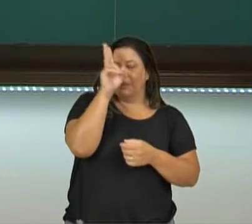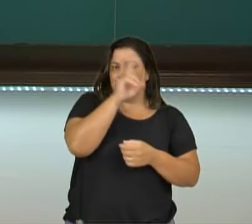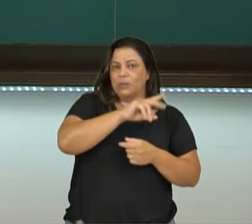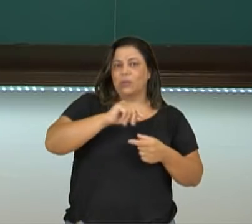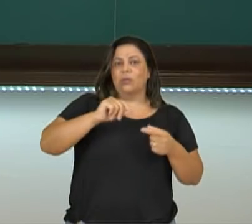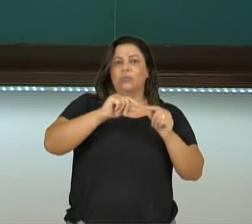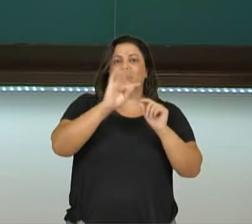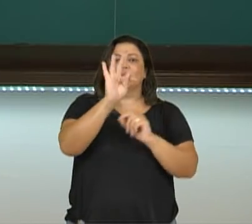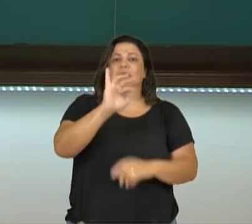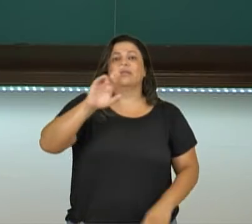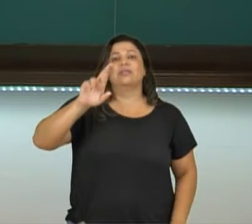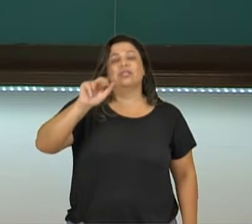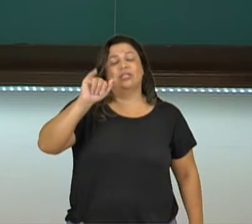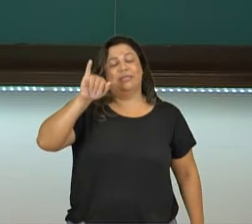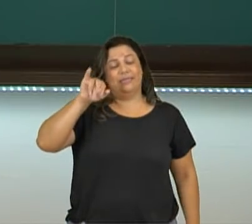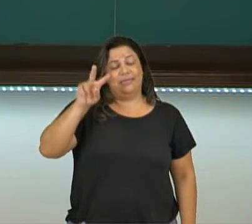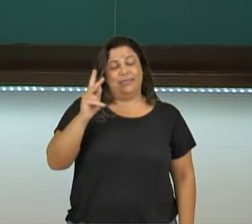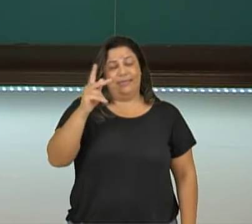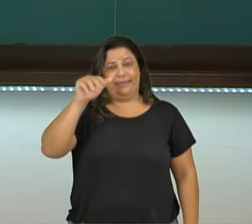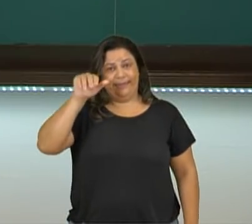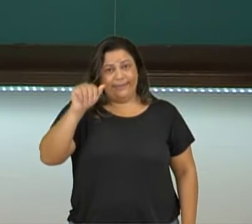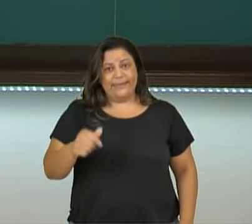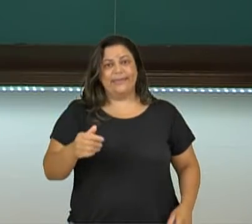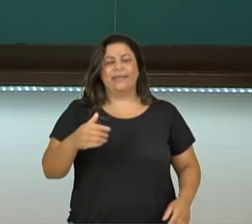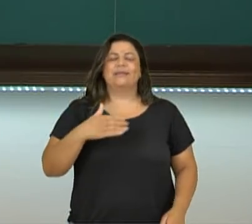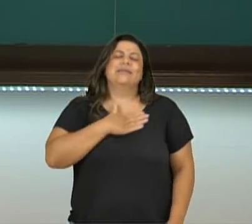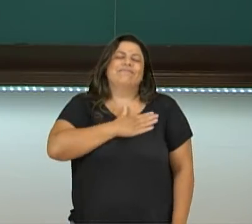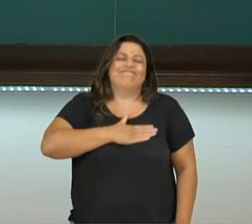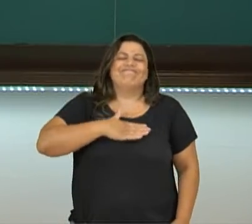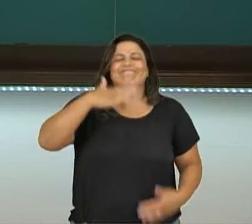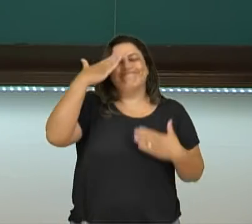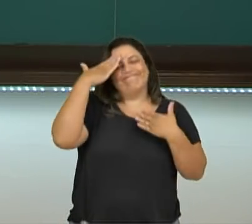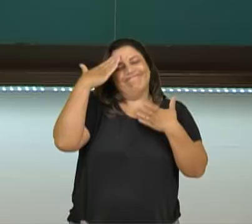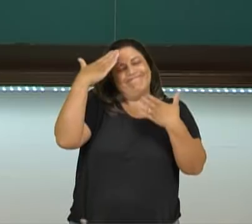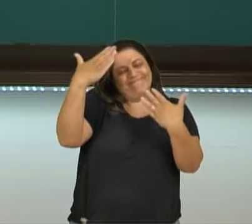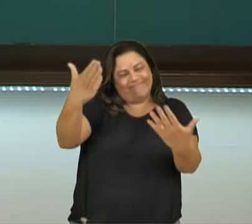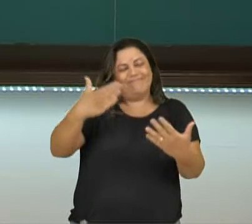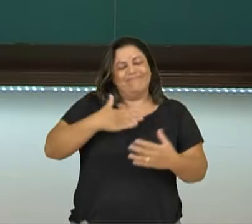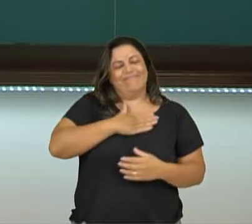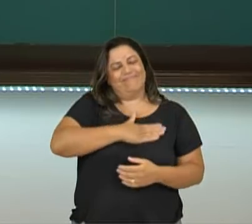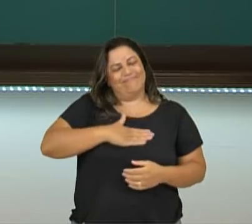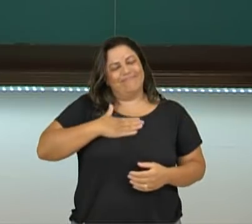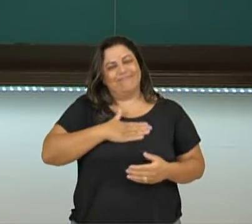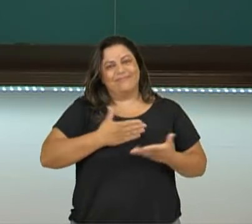né? Então, agradeço a participação, espero que tenham gostado e até breve.